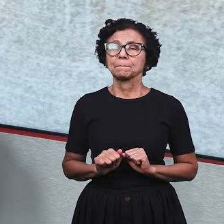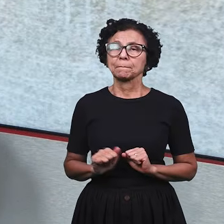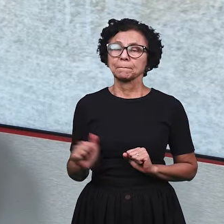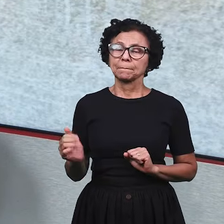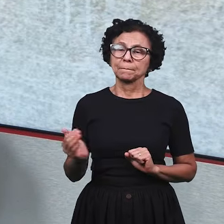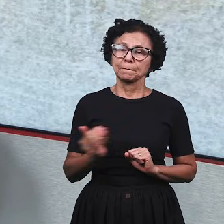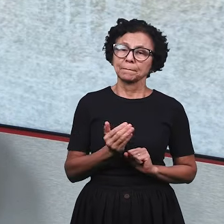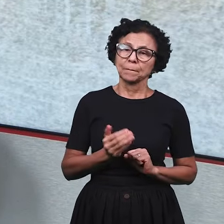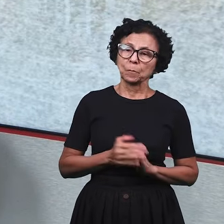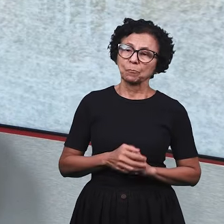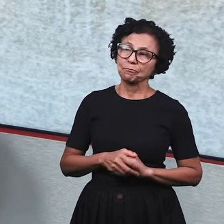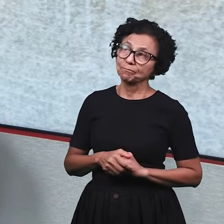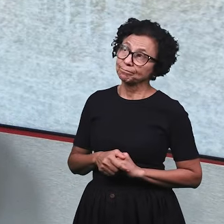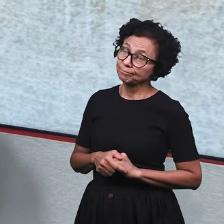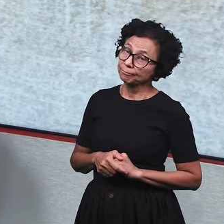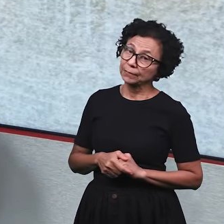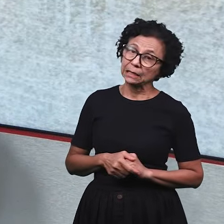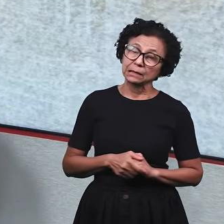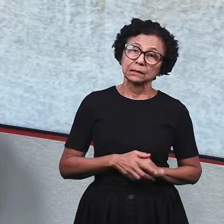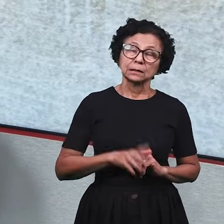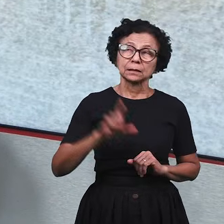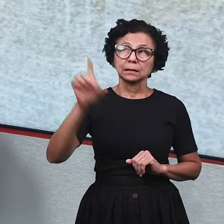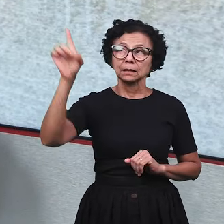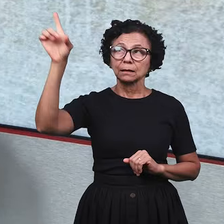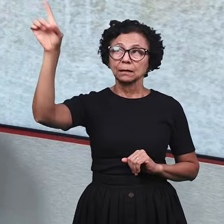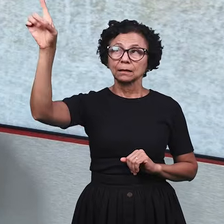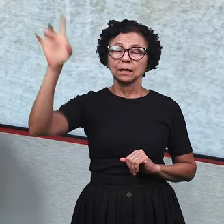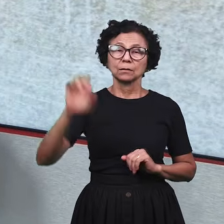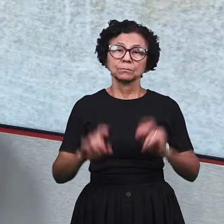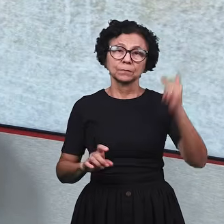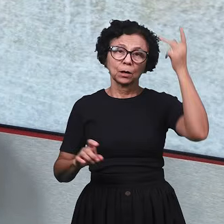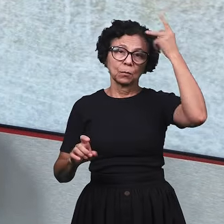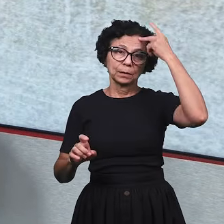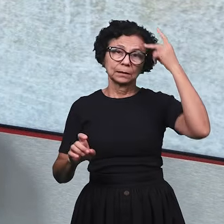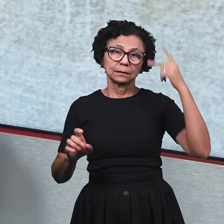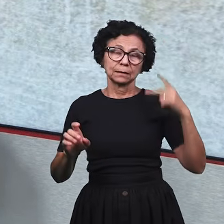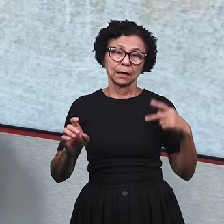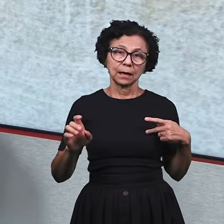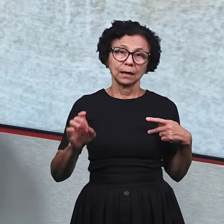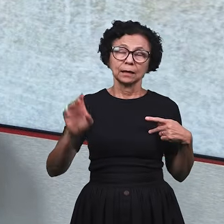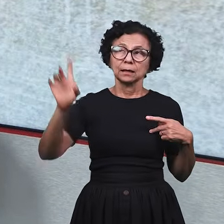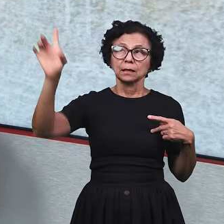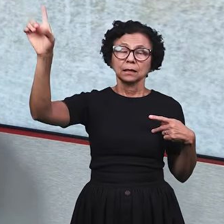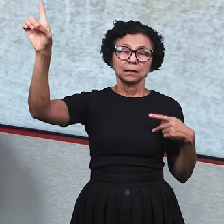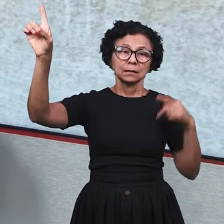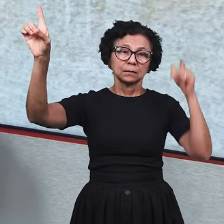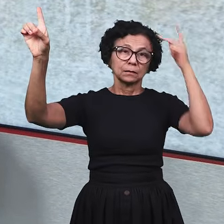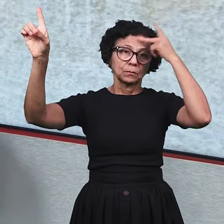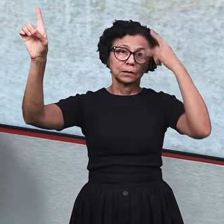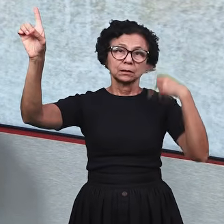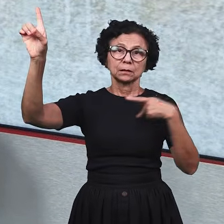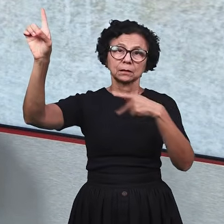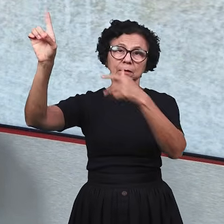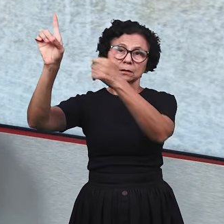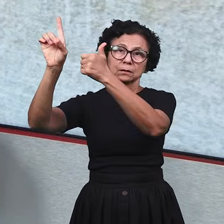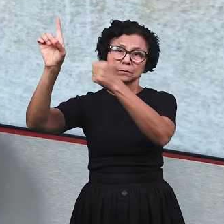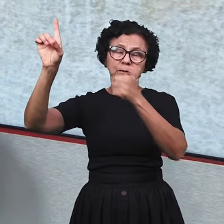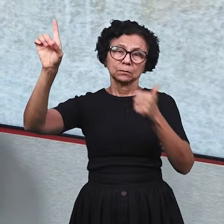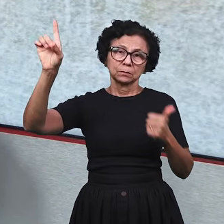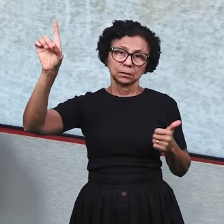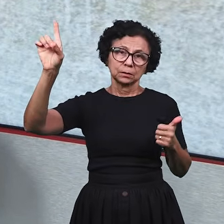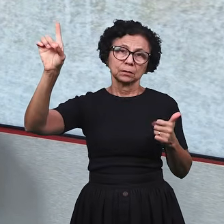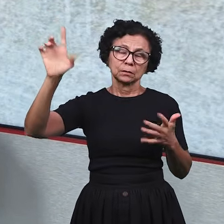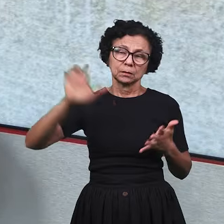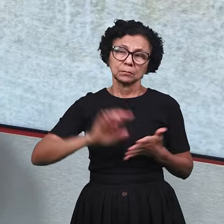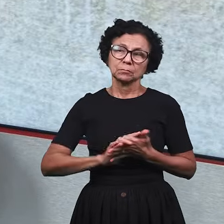Deus. A opção do homem por distanciar-se dos propósitos de Deus, aqueles propósitos que Deus tinha para